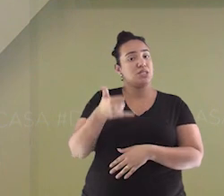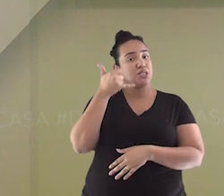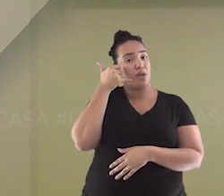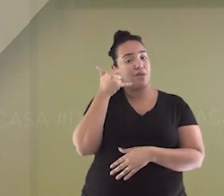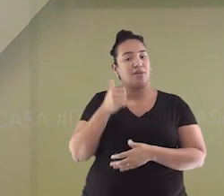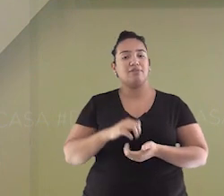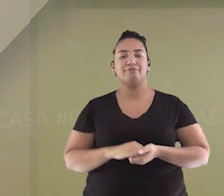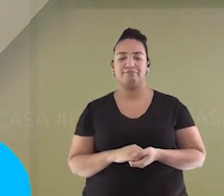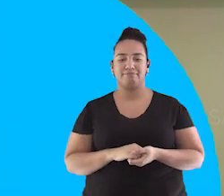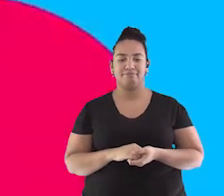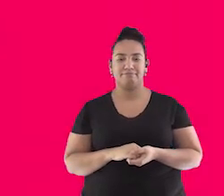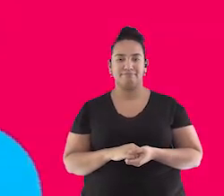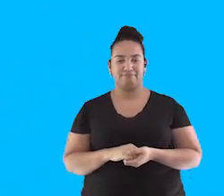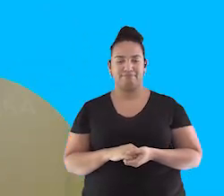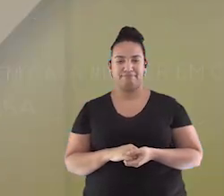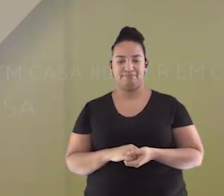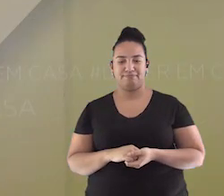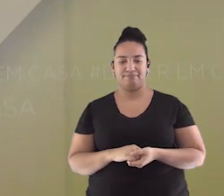jogo novo, beleza?